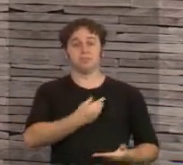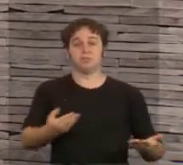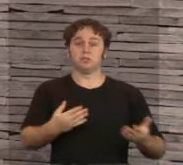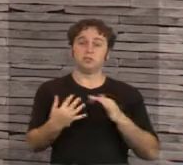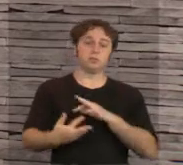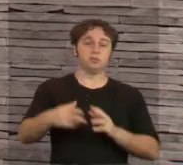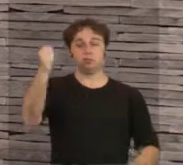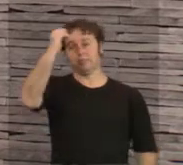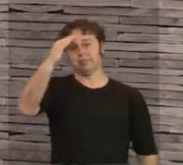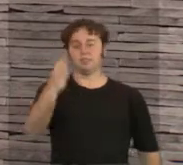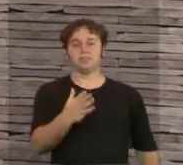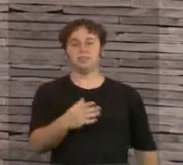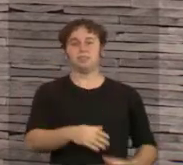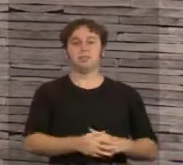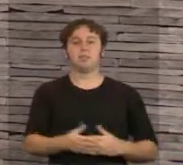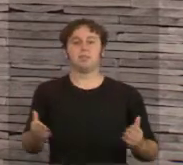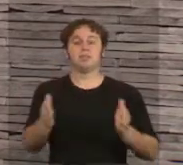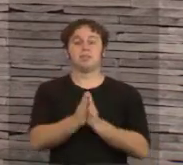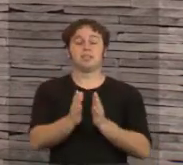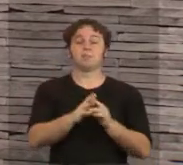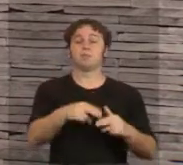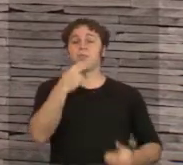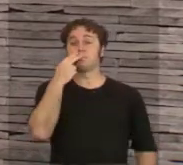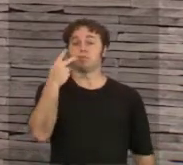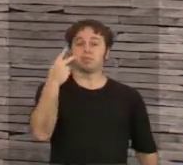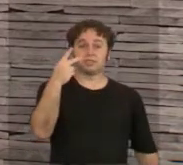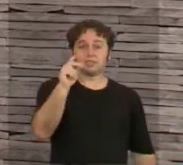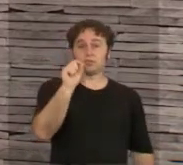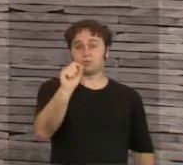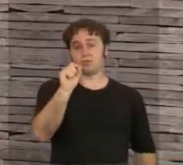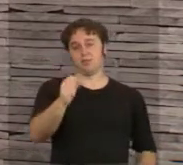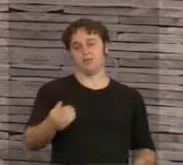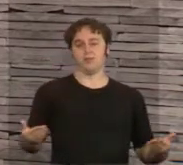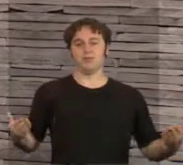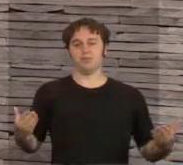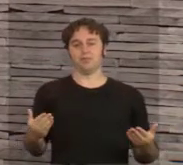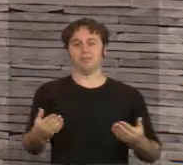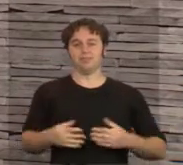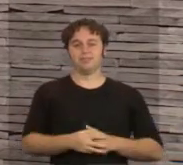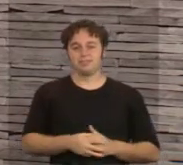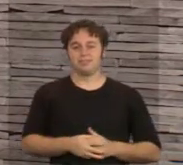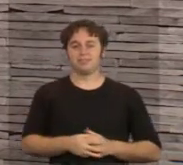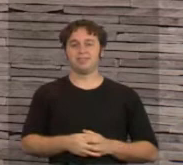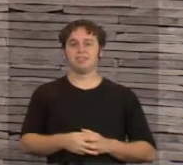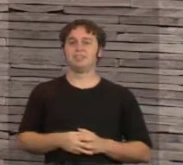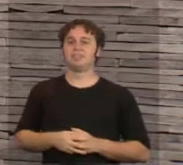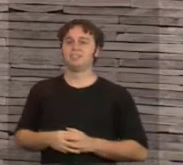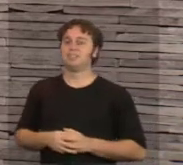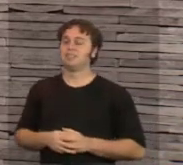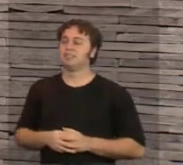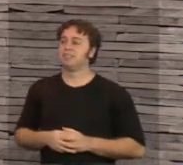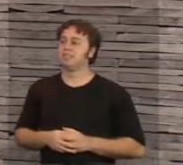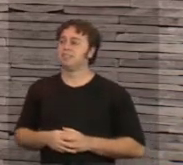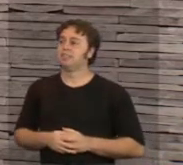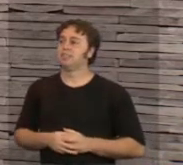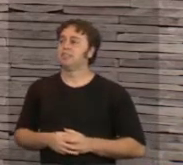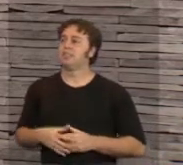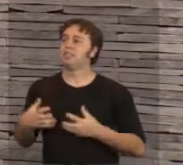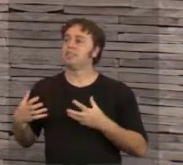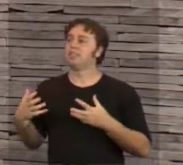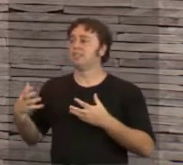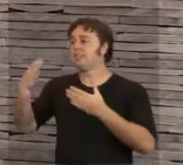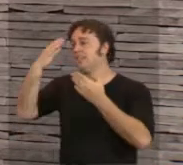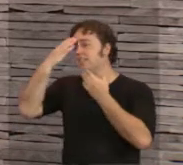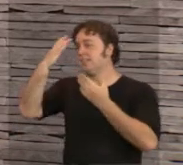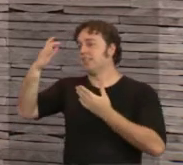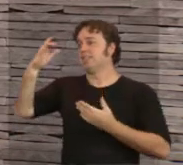o Brasil. E agora nós vamos rezar por você, pelas suas causas. Você quer partilhar suas intenções? Sim, eu gostaria de